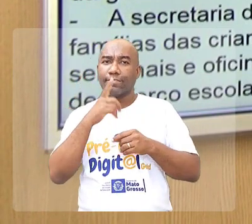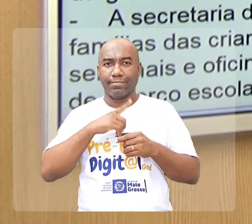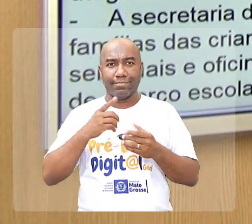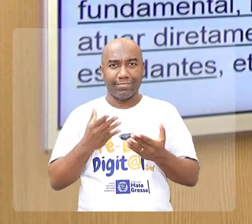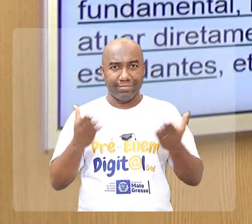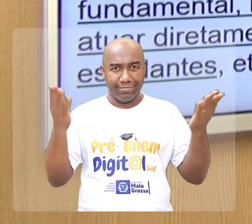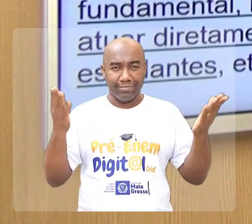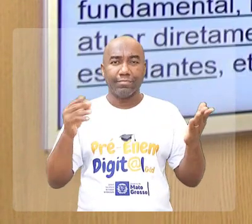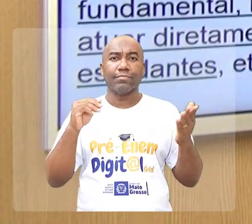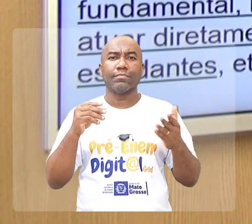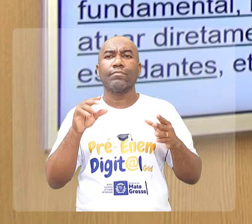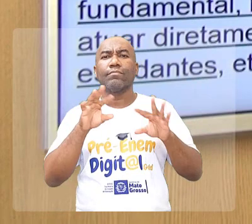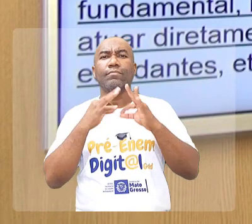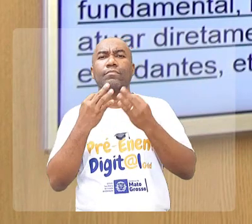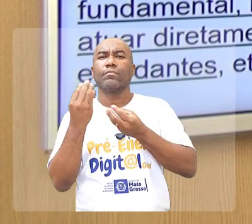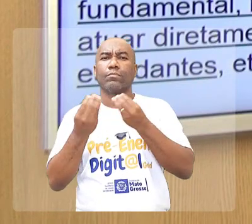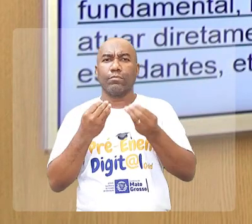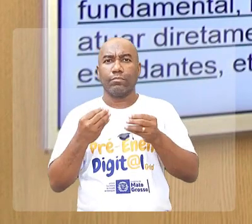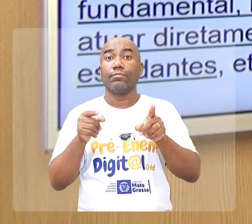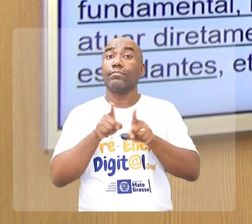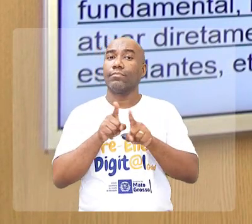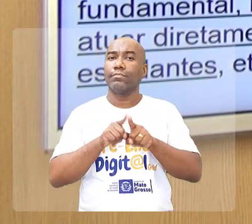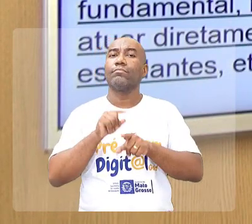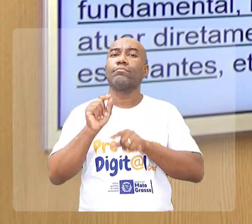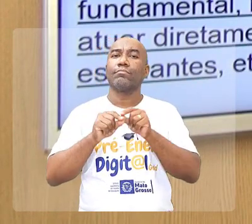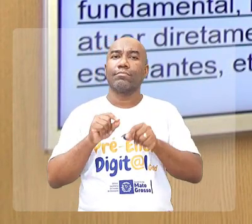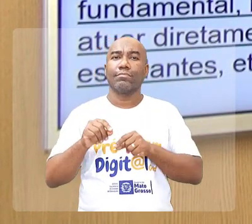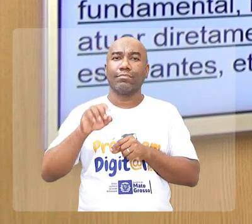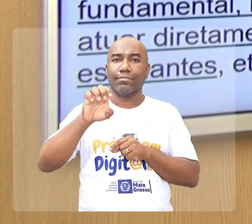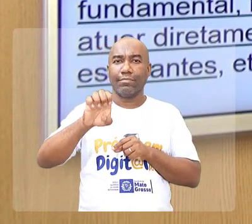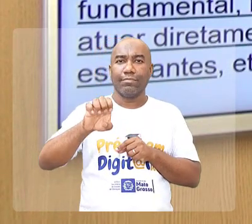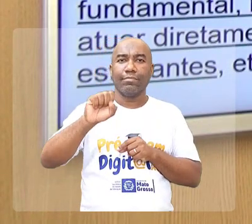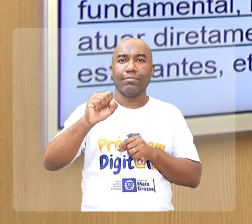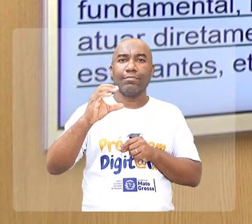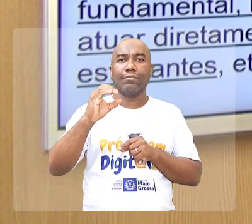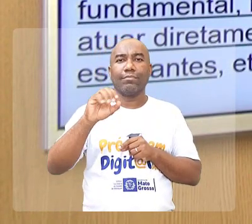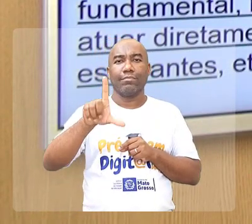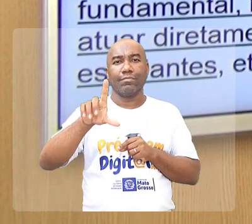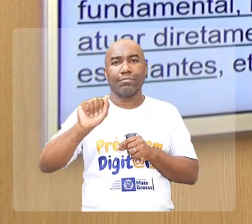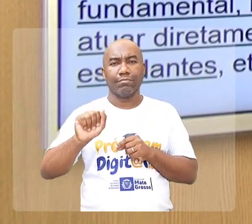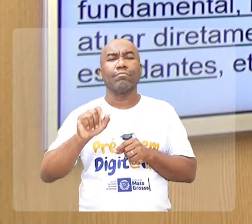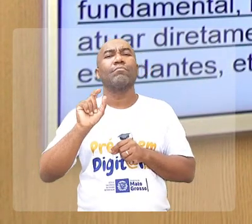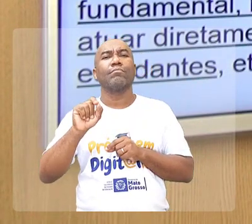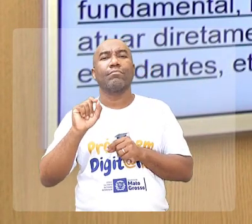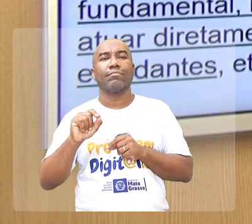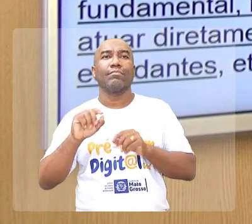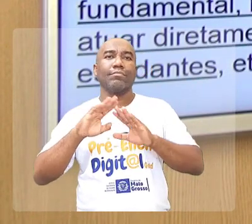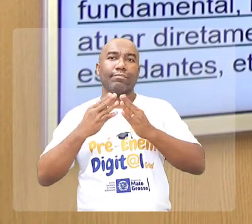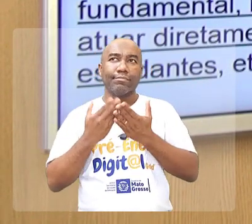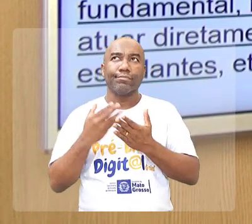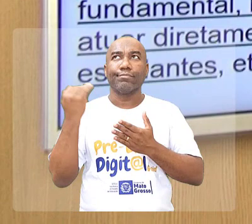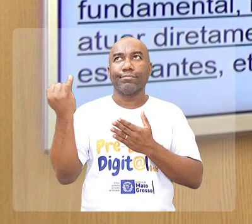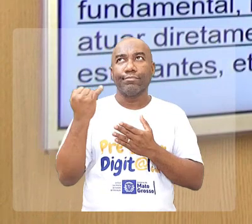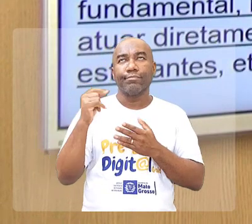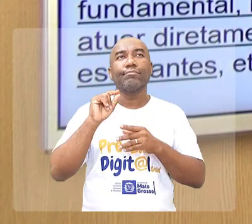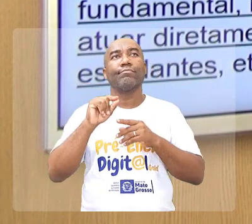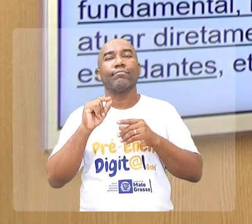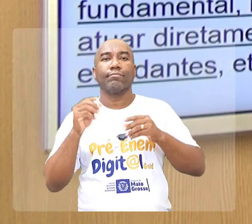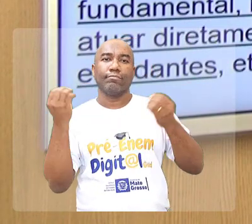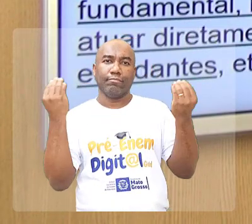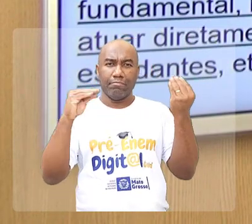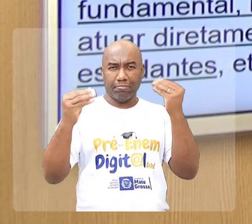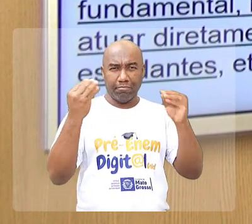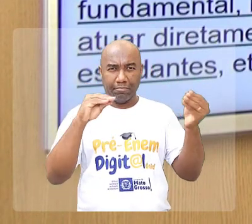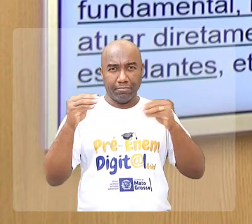bonitinho a sua conclusão. E a escola? Gente, eu acho que a escola é o agente mais citado depois de governo. É claro, todo mundo coloca